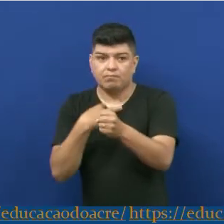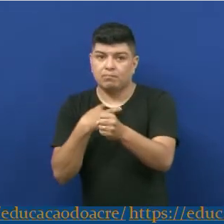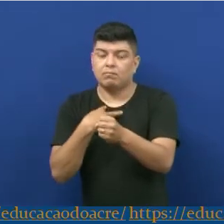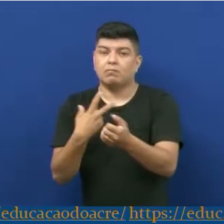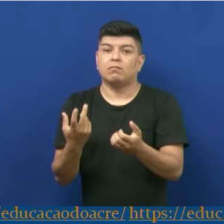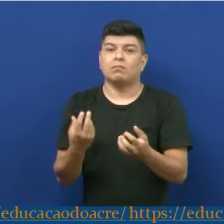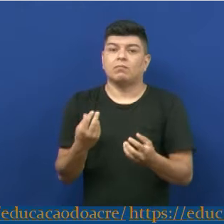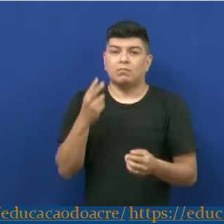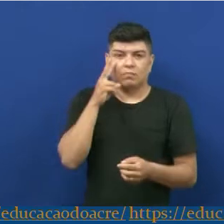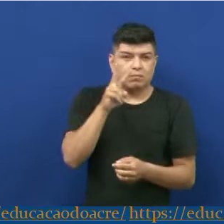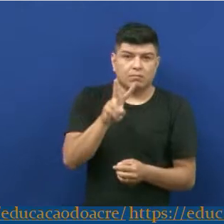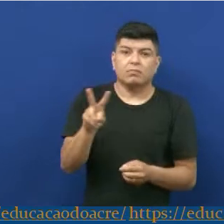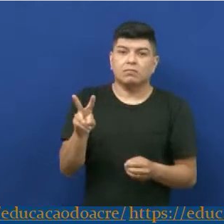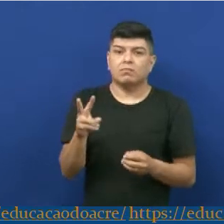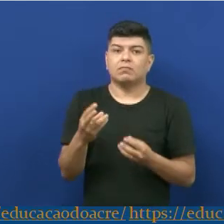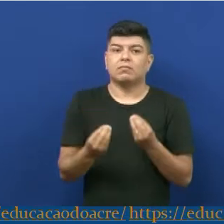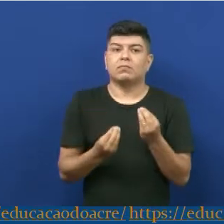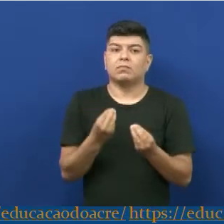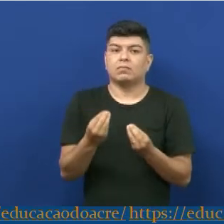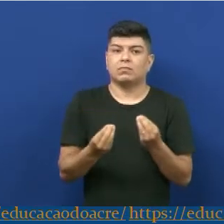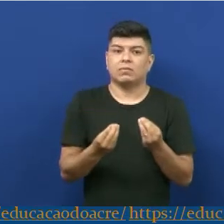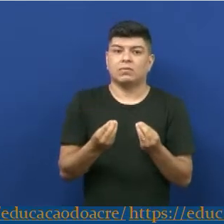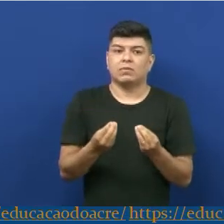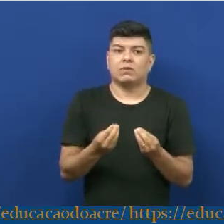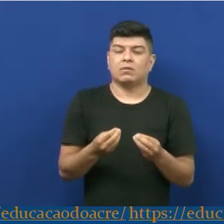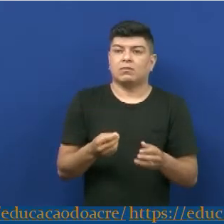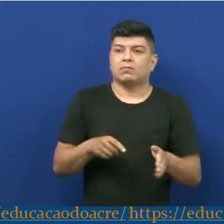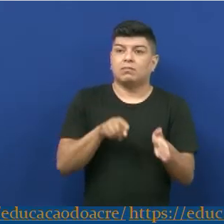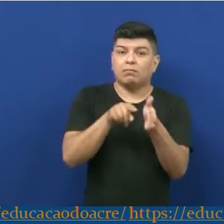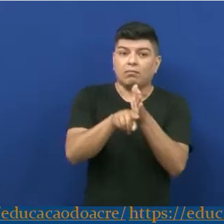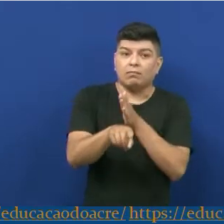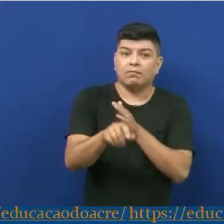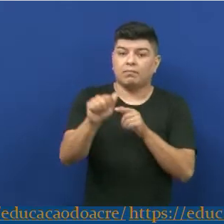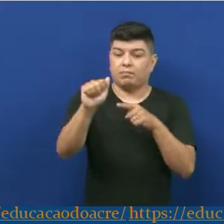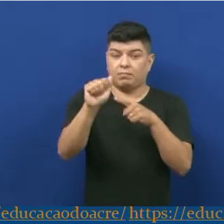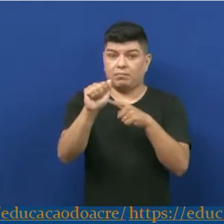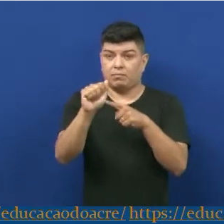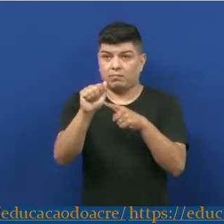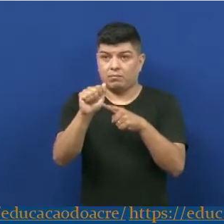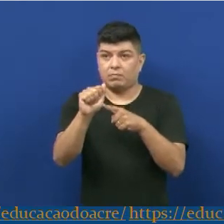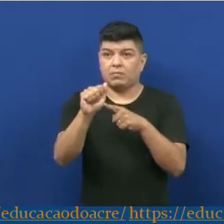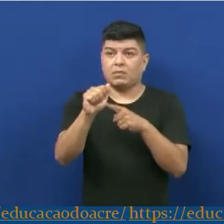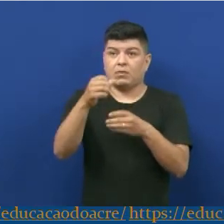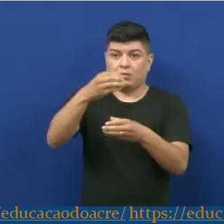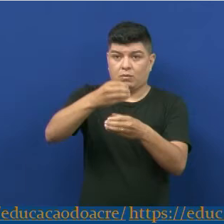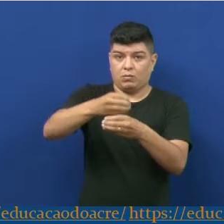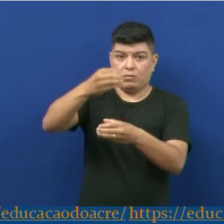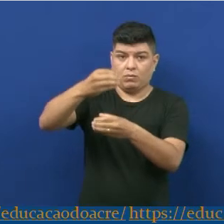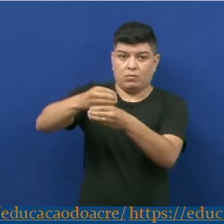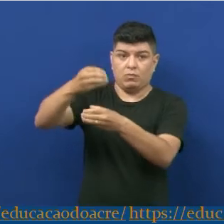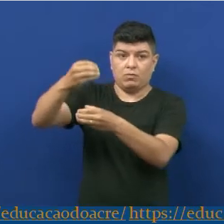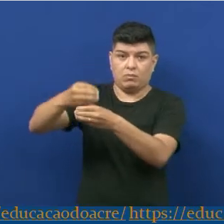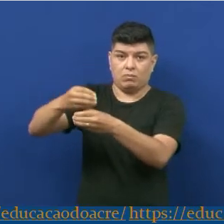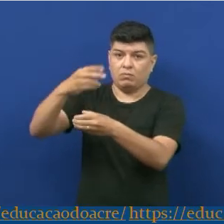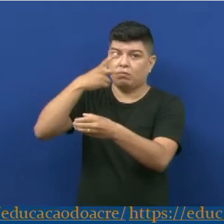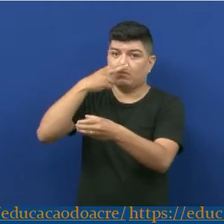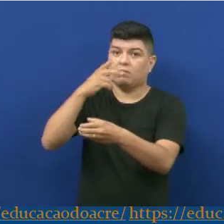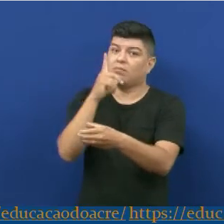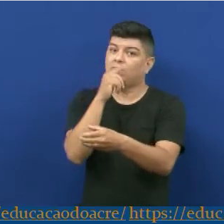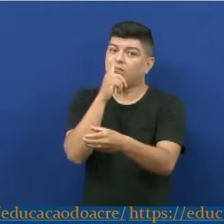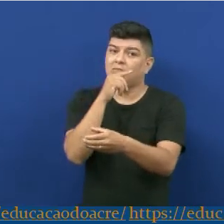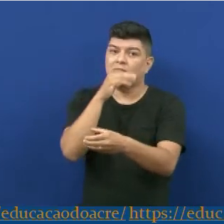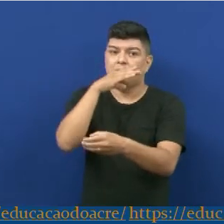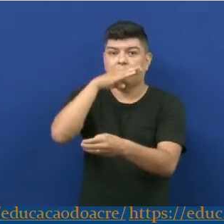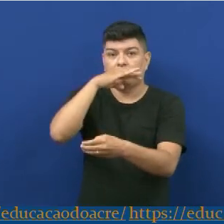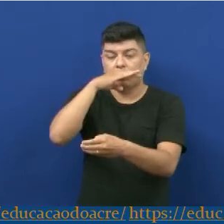né? Vamos ver, então, o que diz a alternativa A. A alternativa A diz assim: os copos emperrados foram mergulhados em água